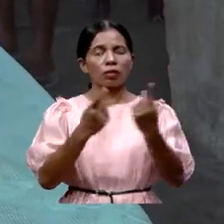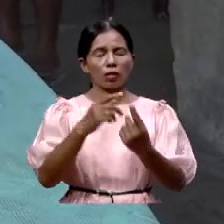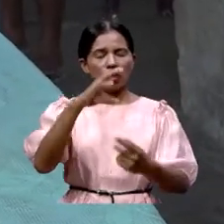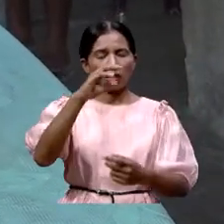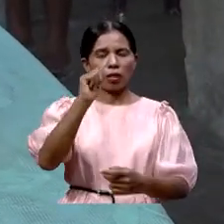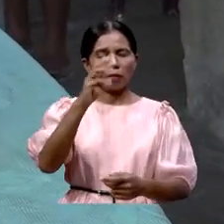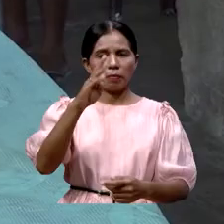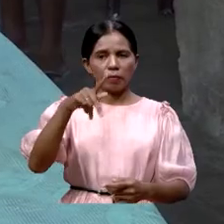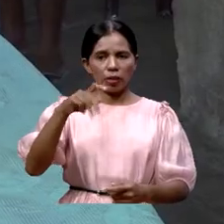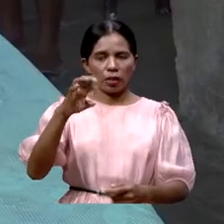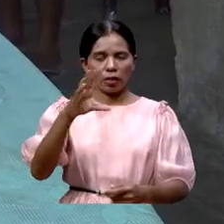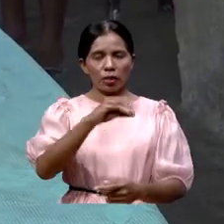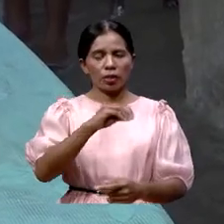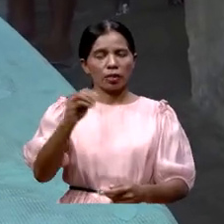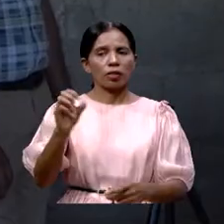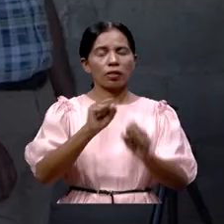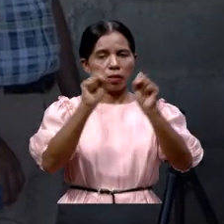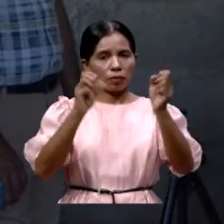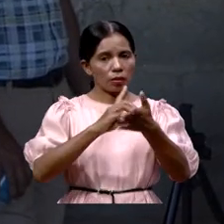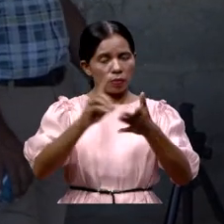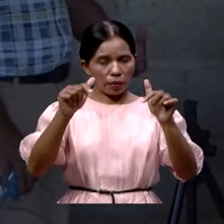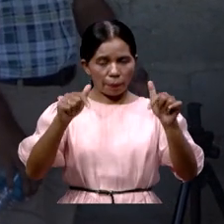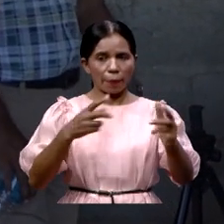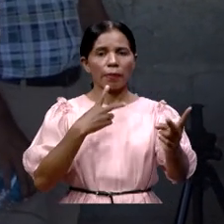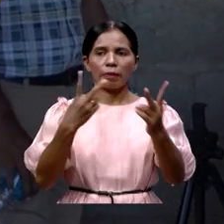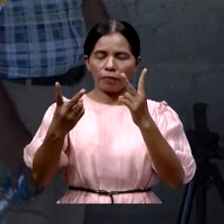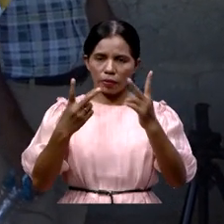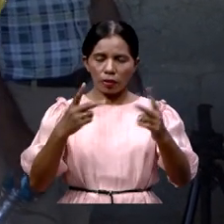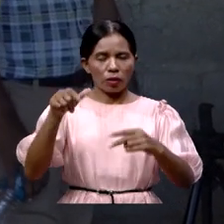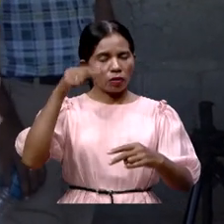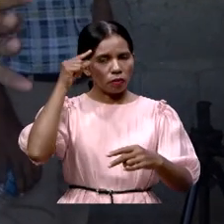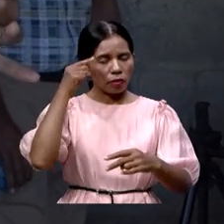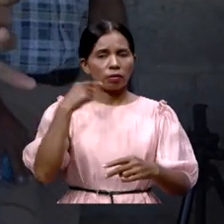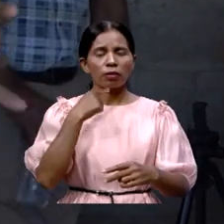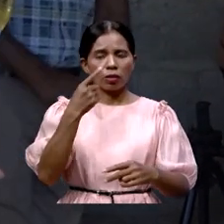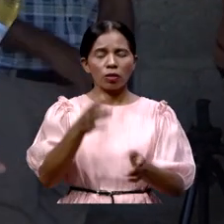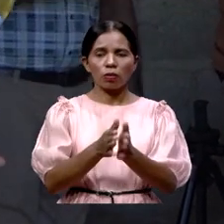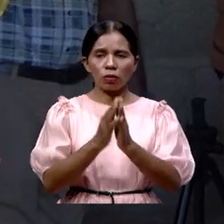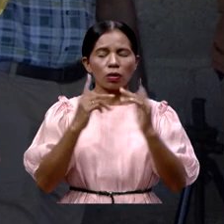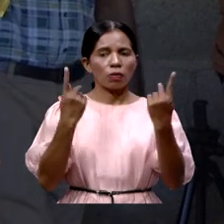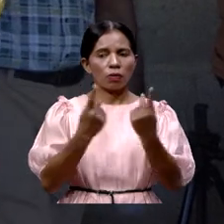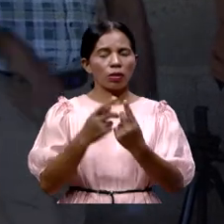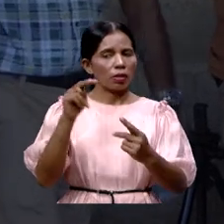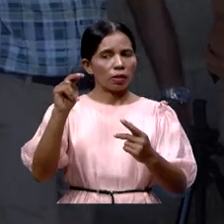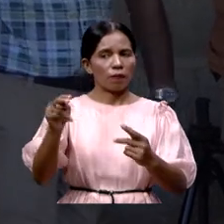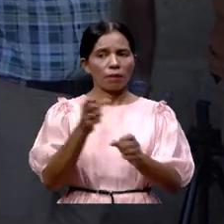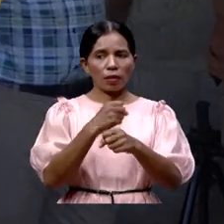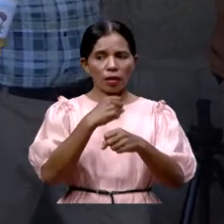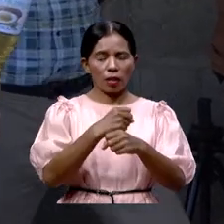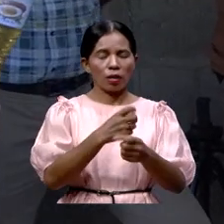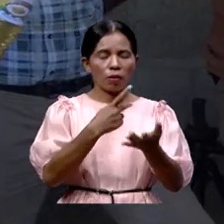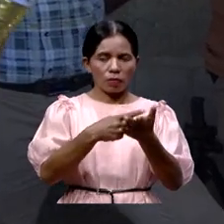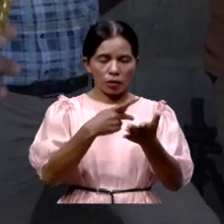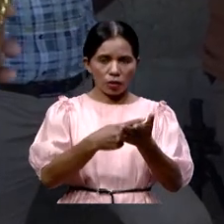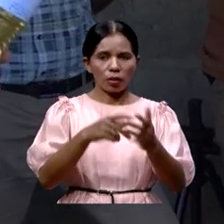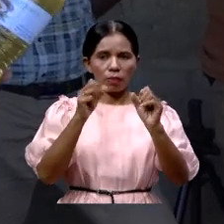e Ametinaro, sábado semana. A foi em visita, governante ne, russo bo companhia nain ne, atuhalo proposta,